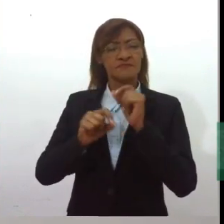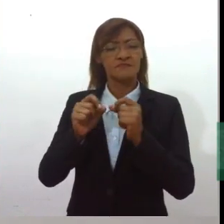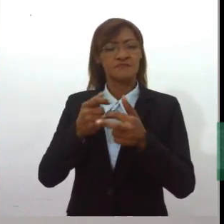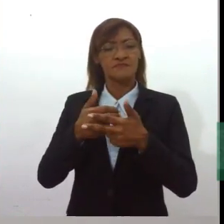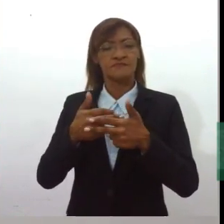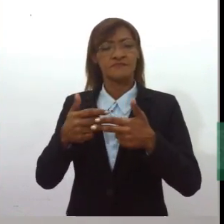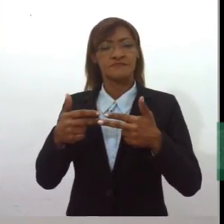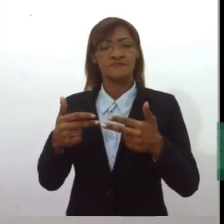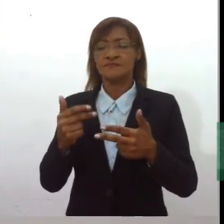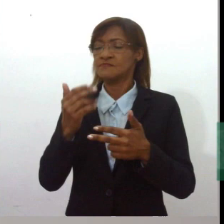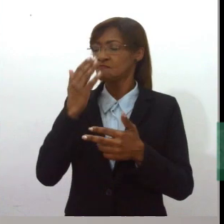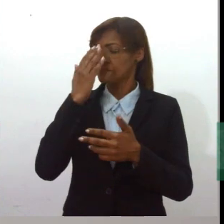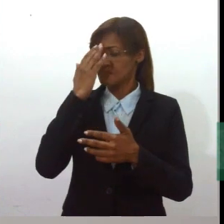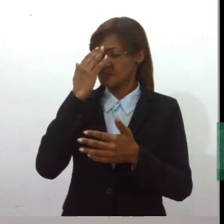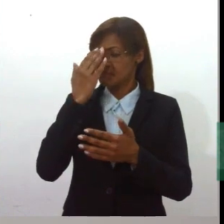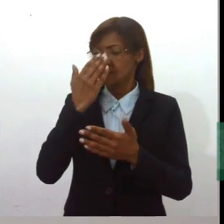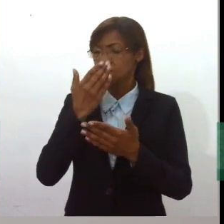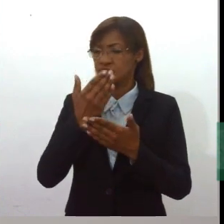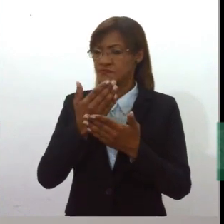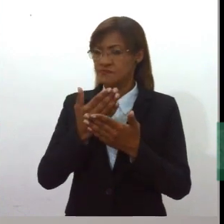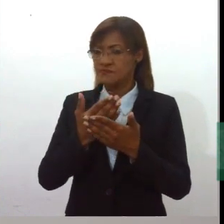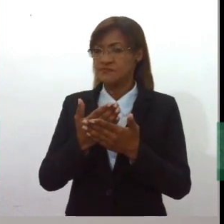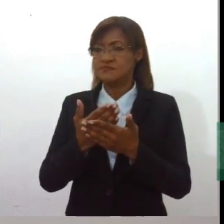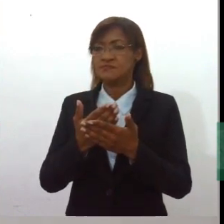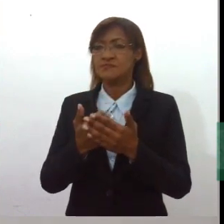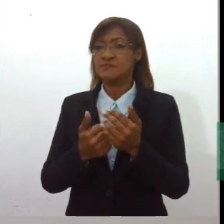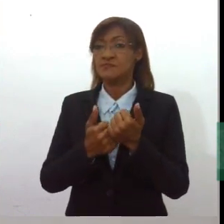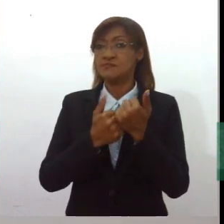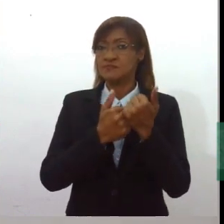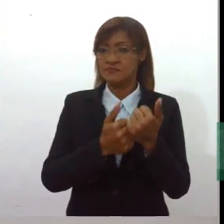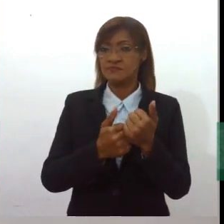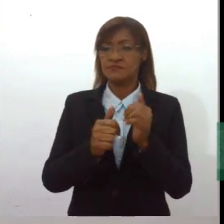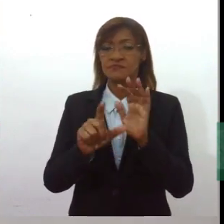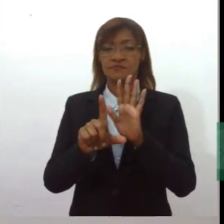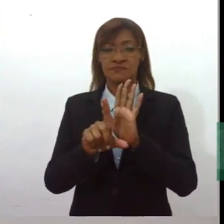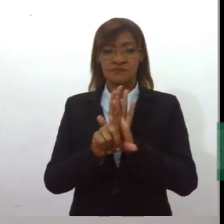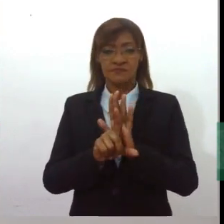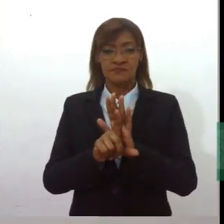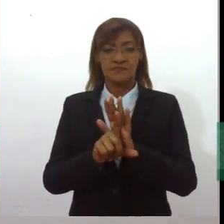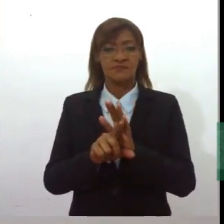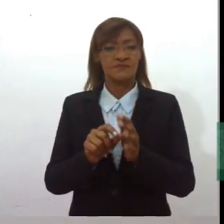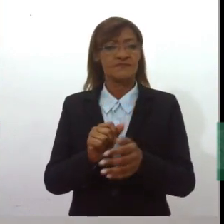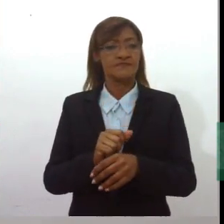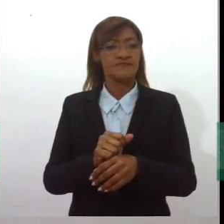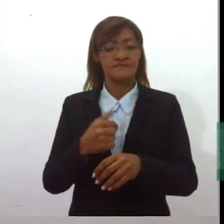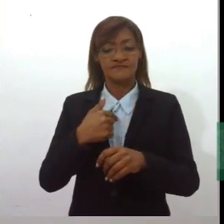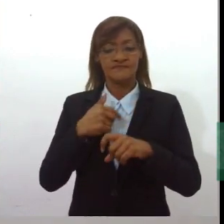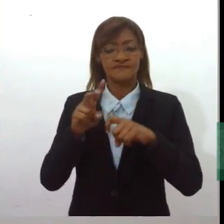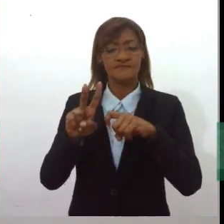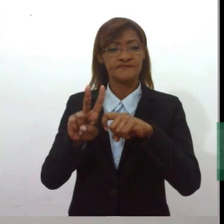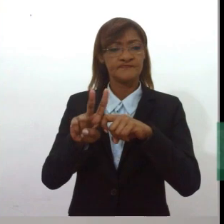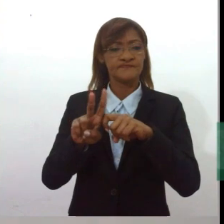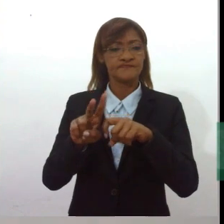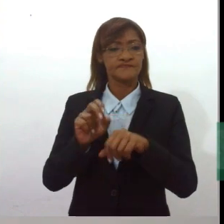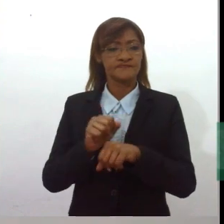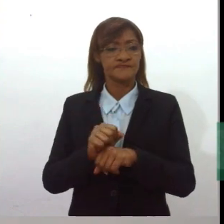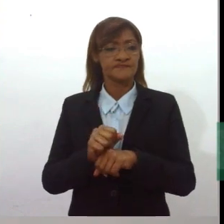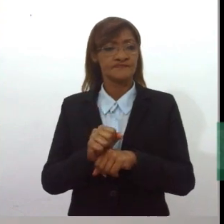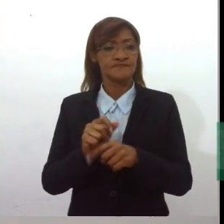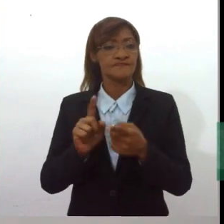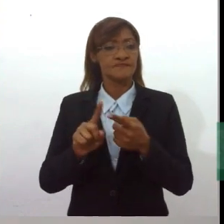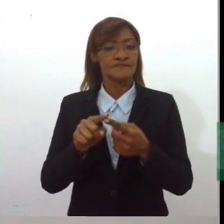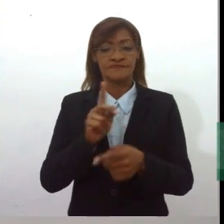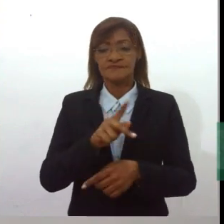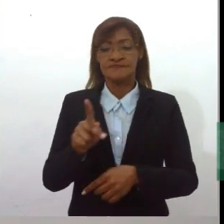com a legislação Eu apoio né como ser humano como médico veterinário á E também como protetor porque eu também sou